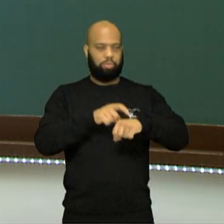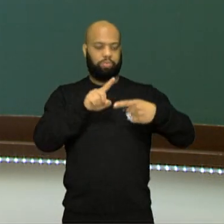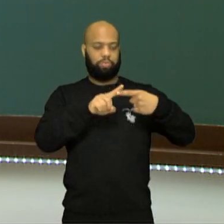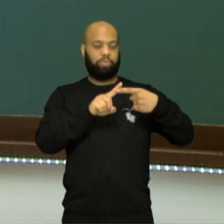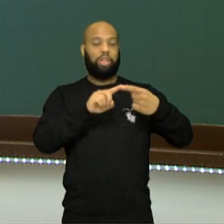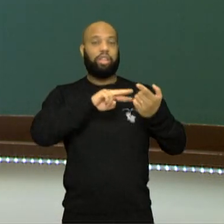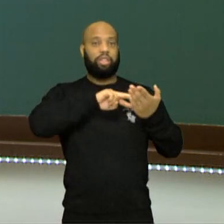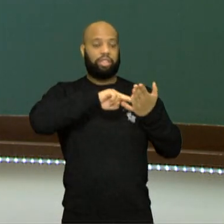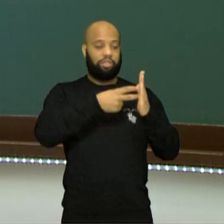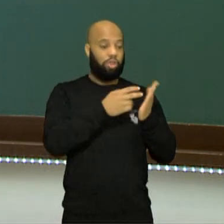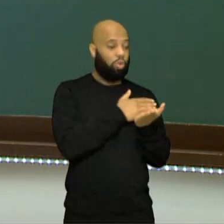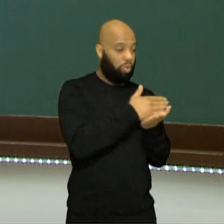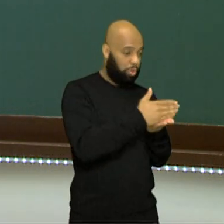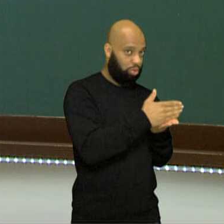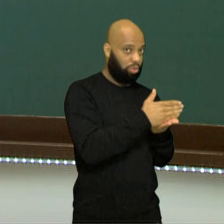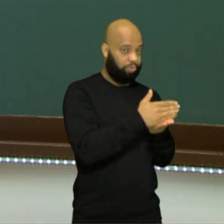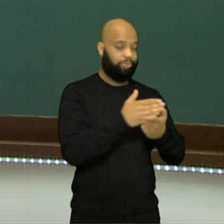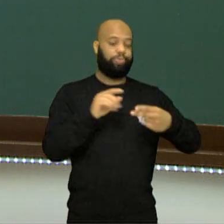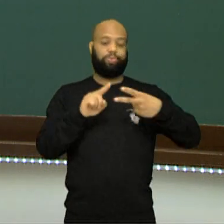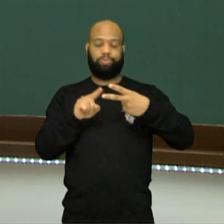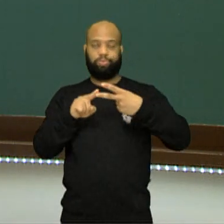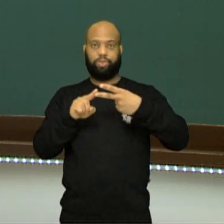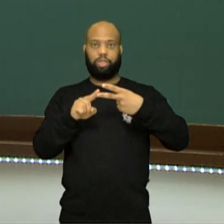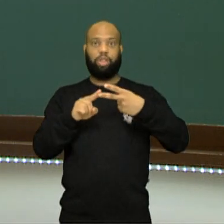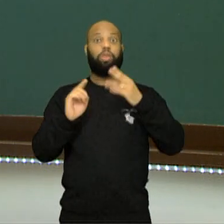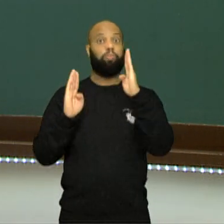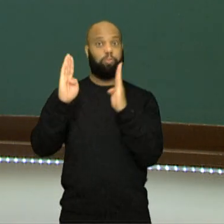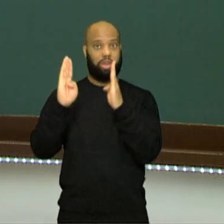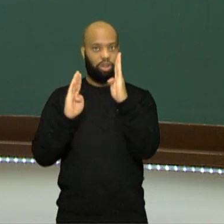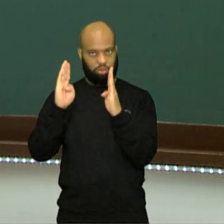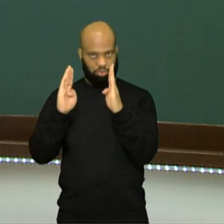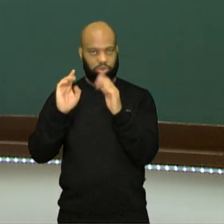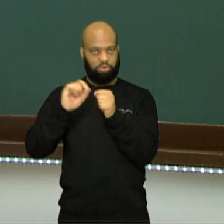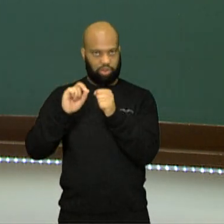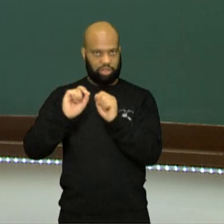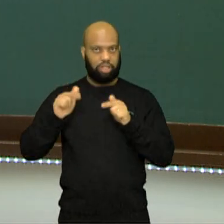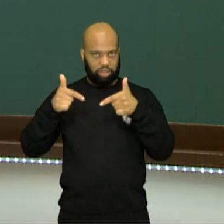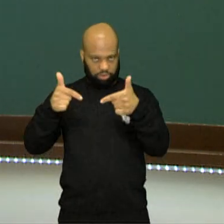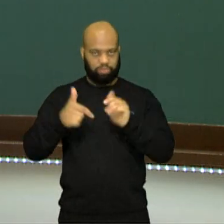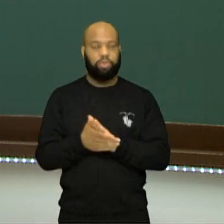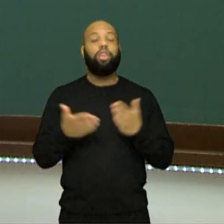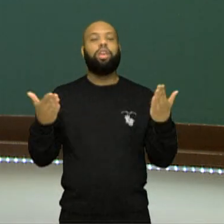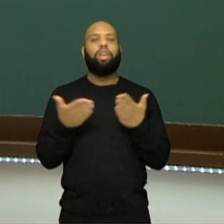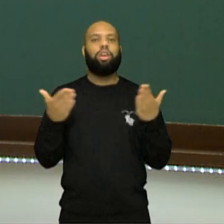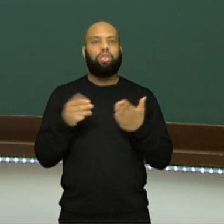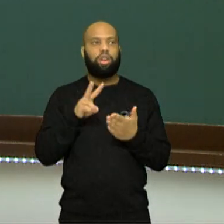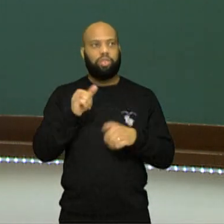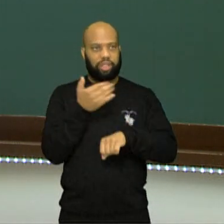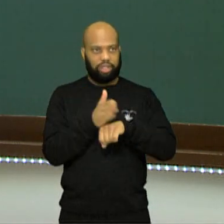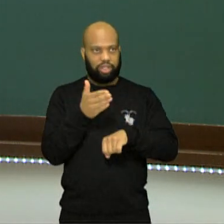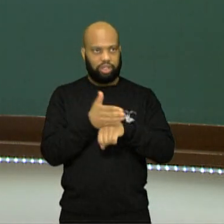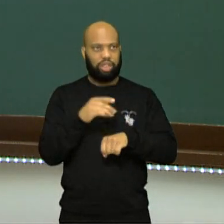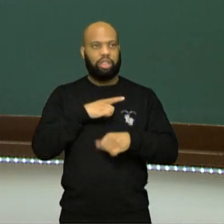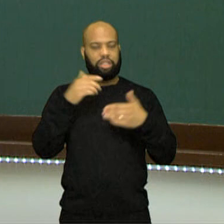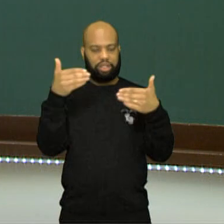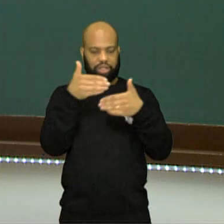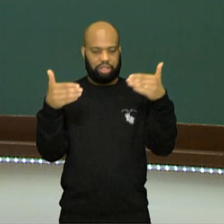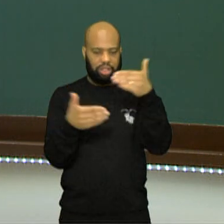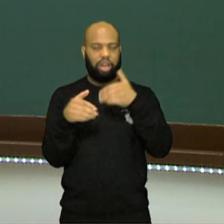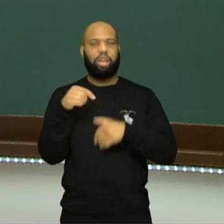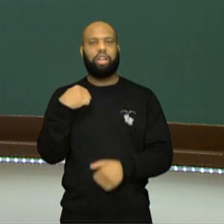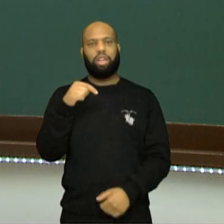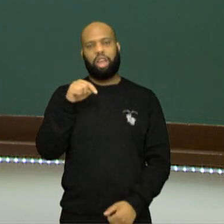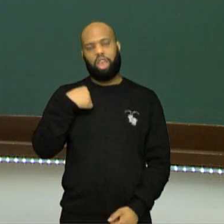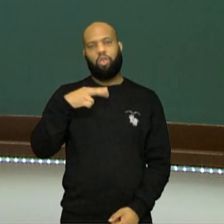significa desde e o for que significa por. Então, bora praticar. Vai chegar o slide aqui na qual eu